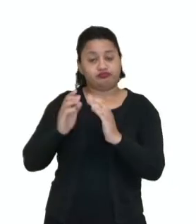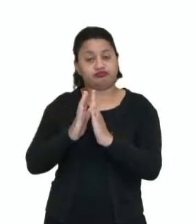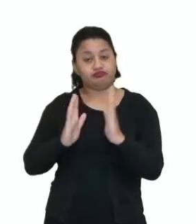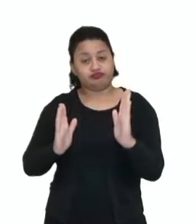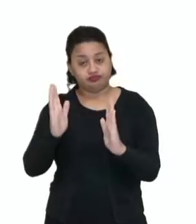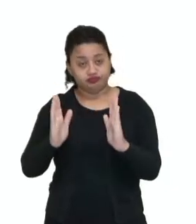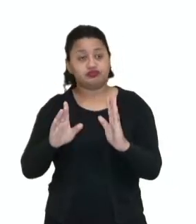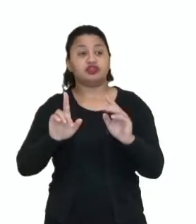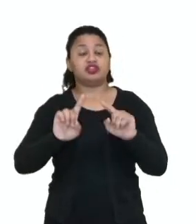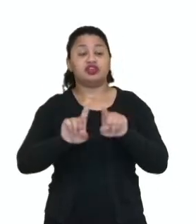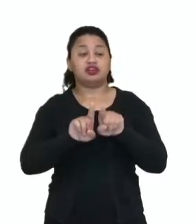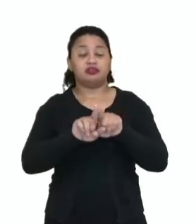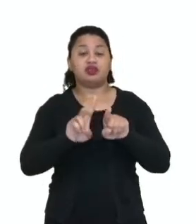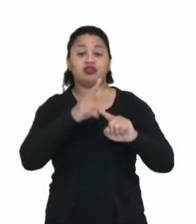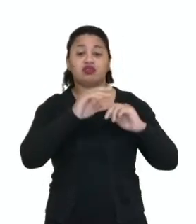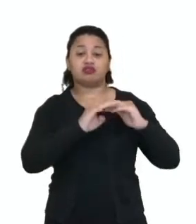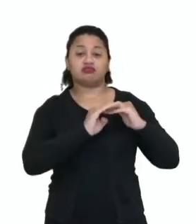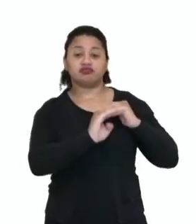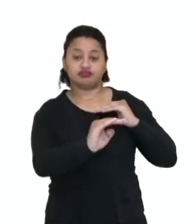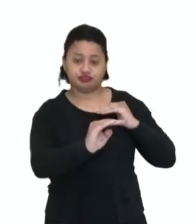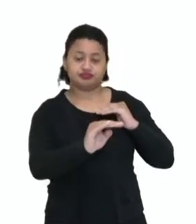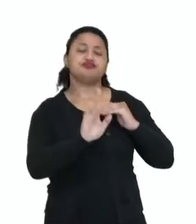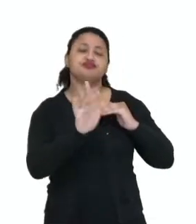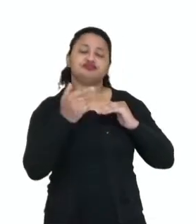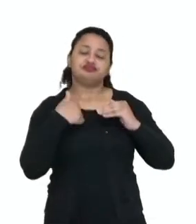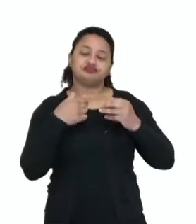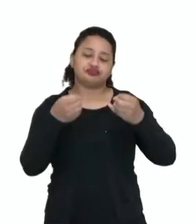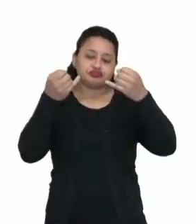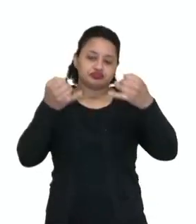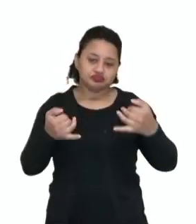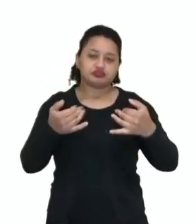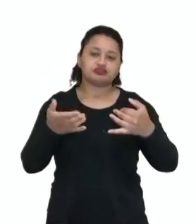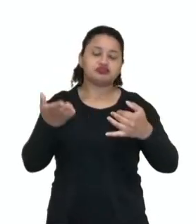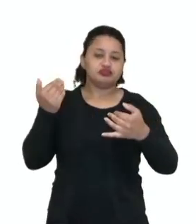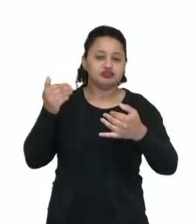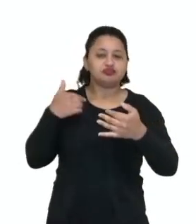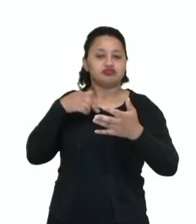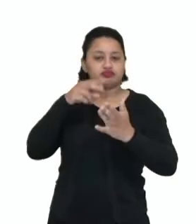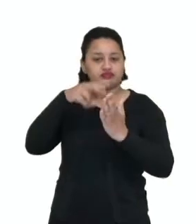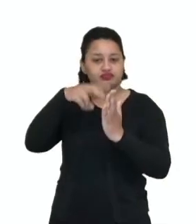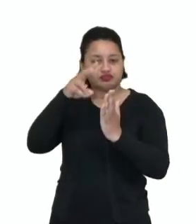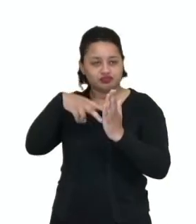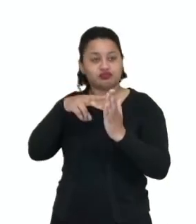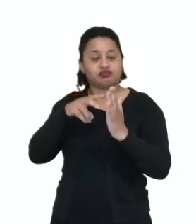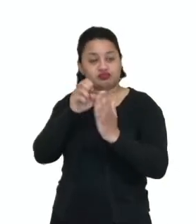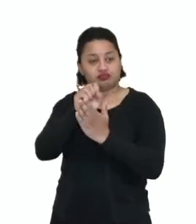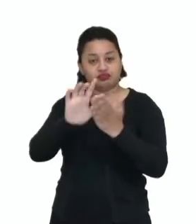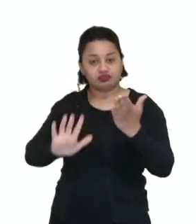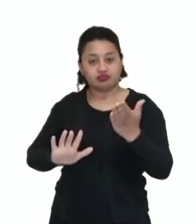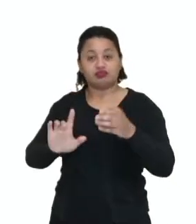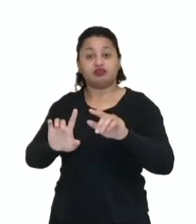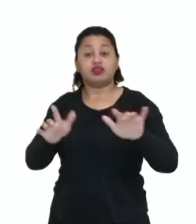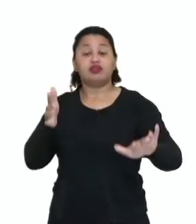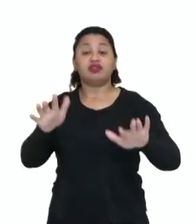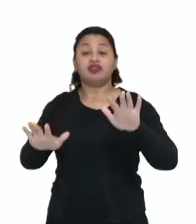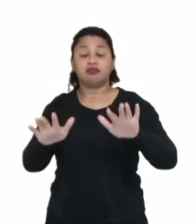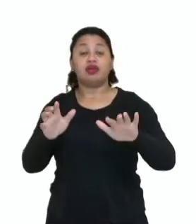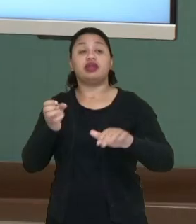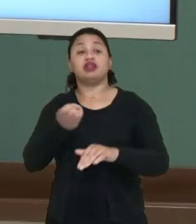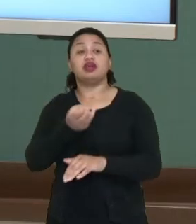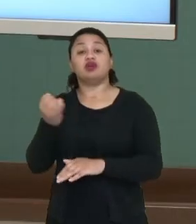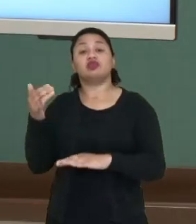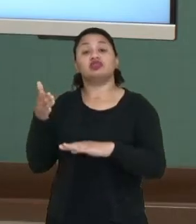valor fixo, aquilo que nós estávamos conversando na leitura do enunciado. Então, depende da quantidade